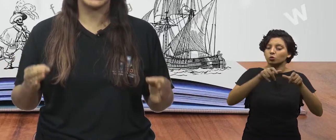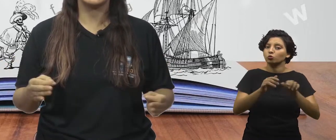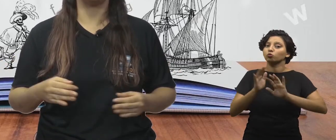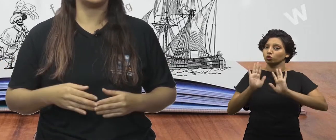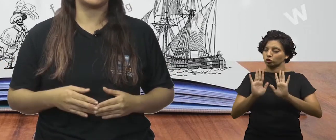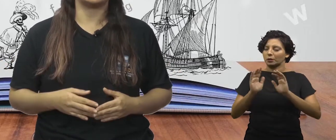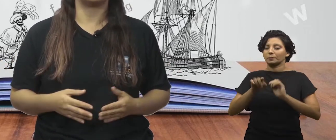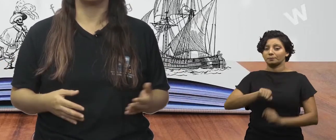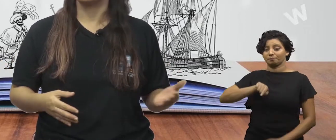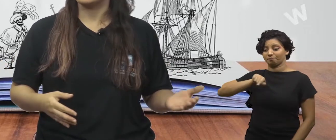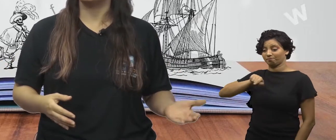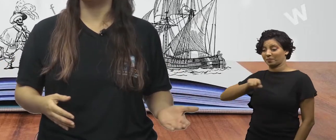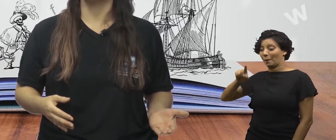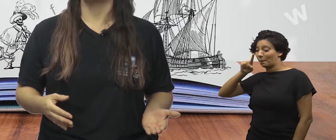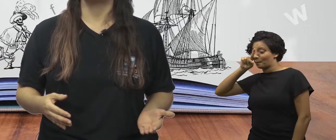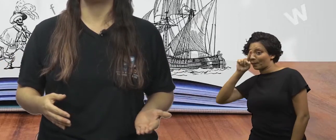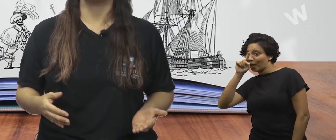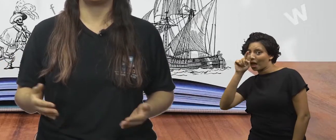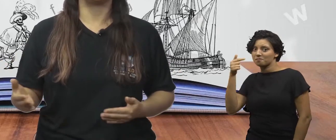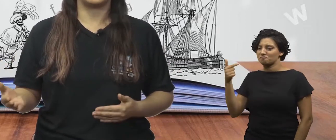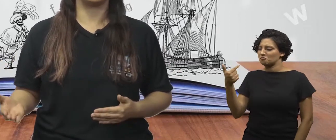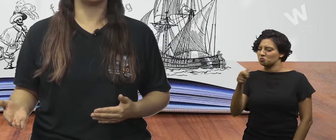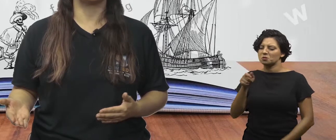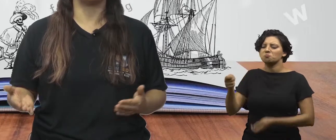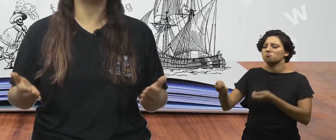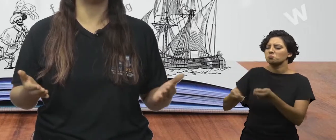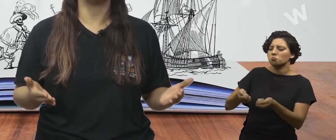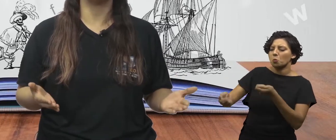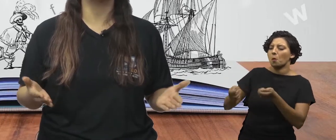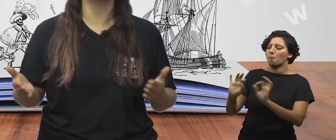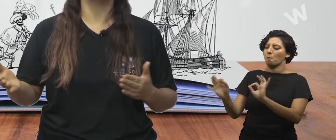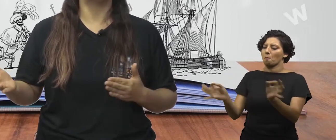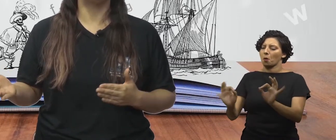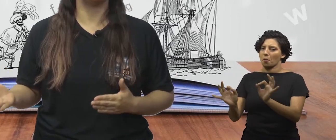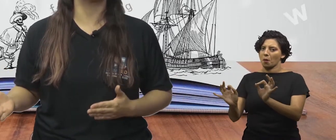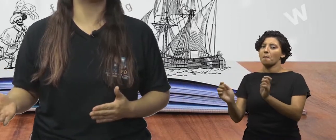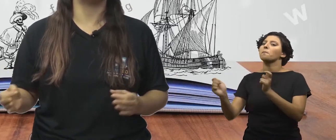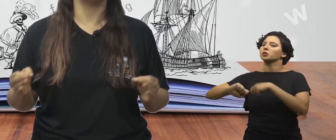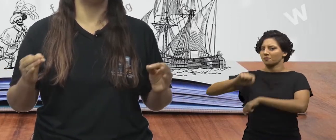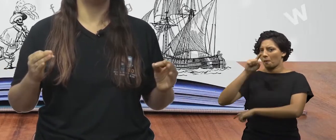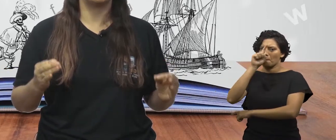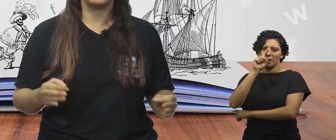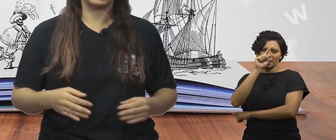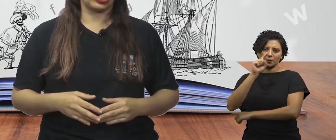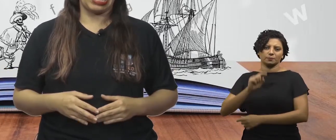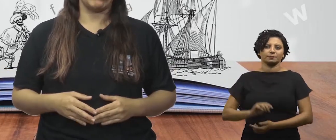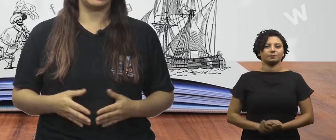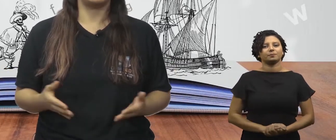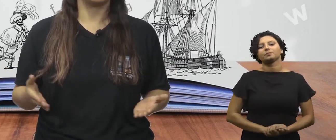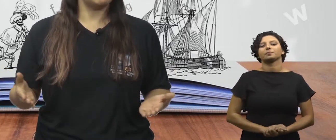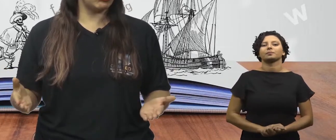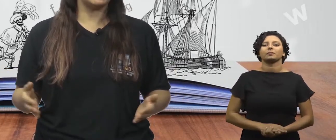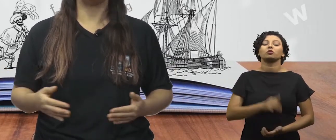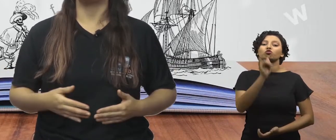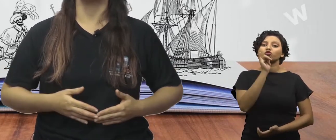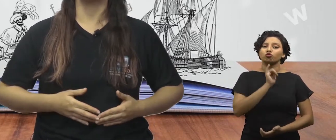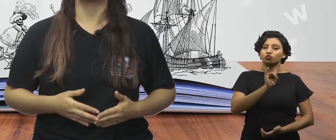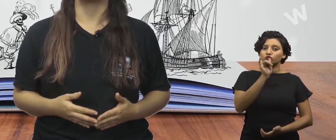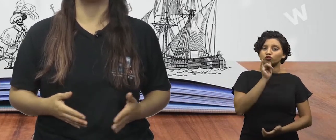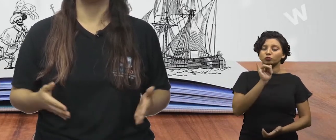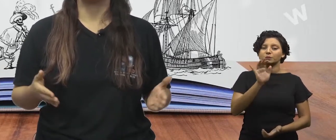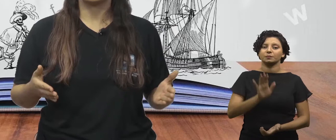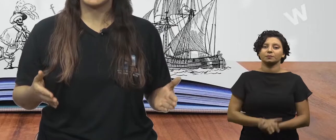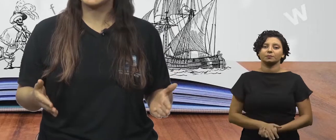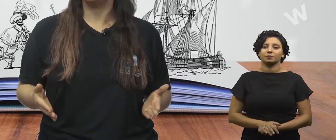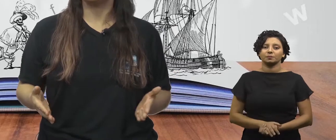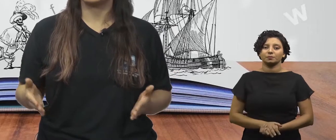riscos existentes, enquanto na atividade radical os riscos não são controláveis. Vou te dar um